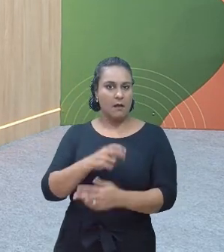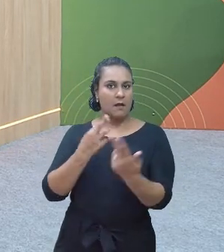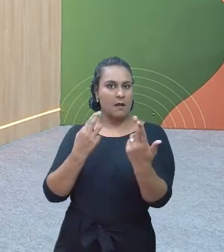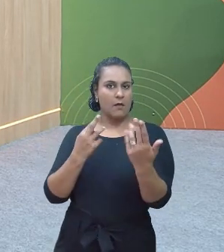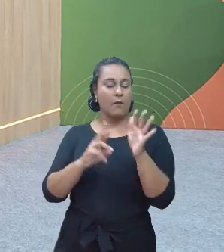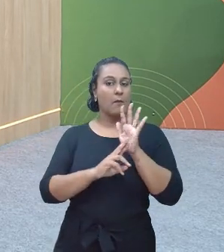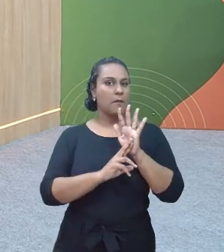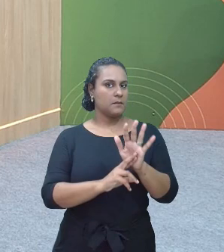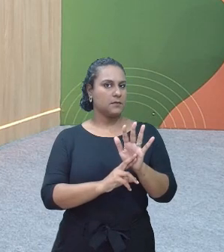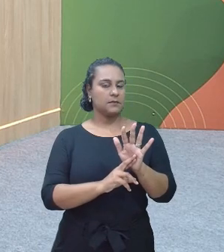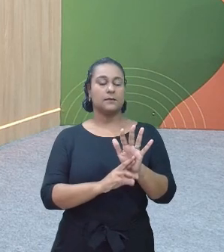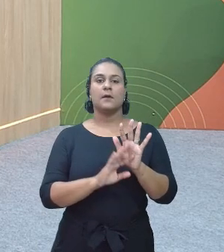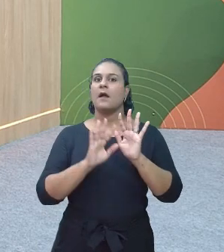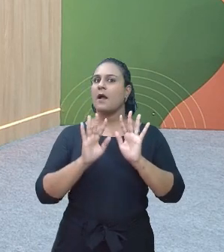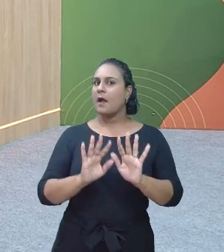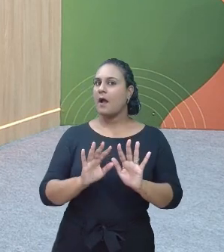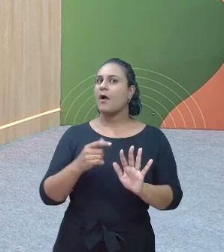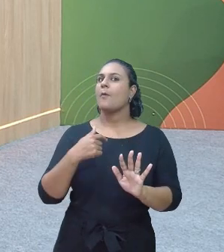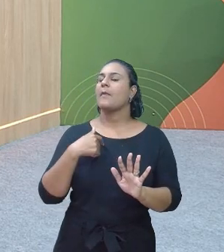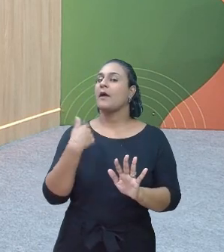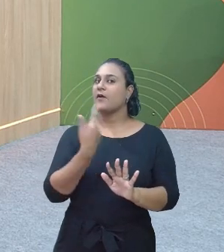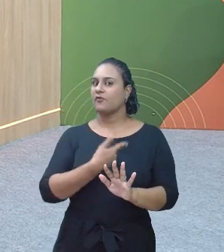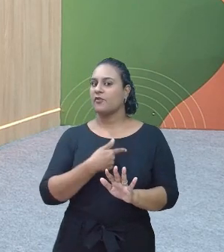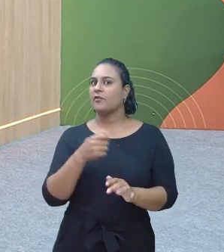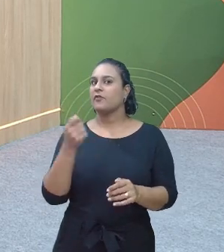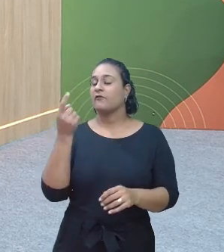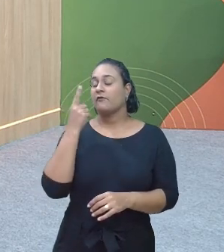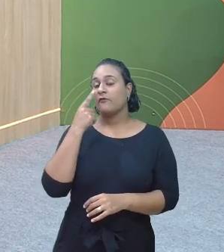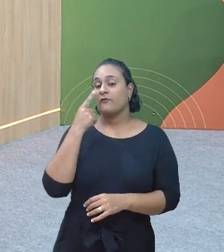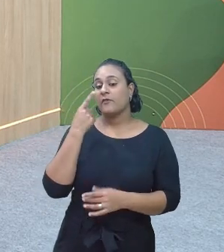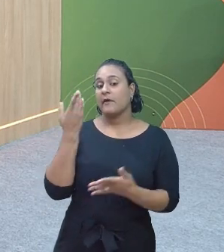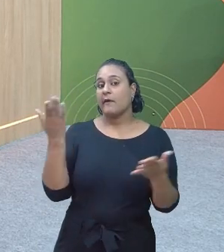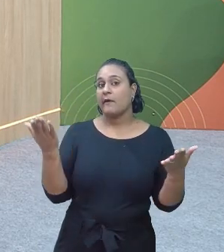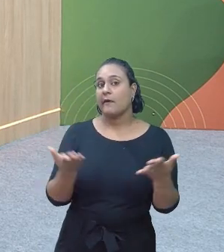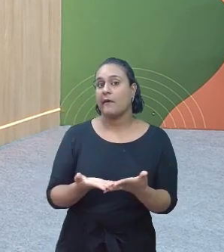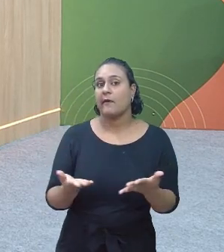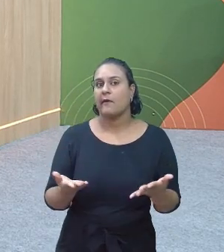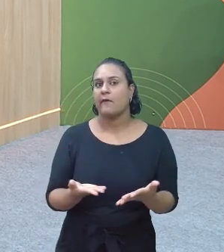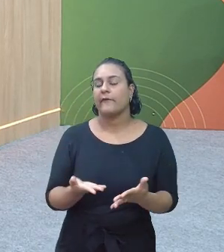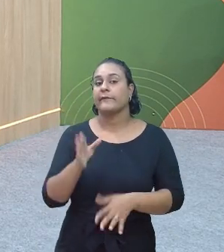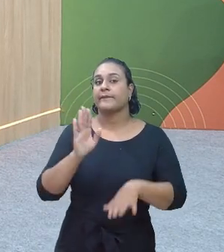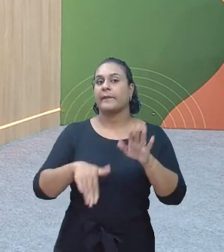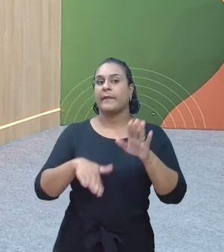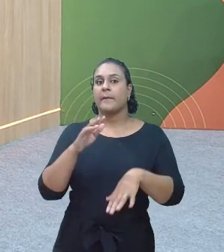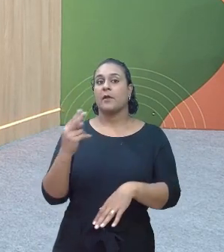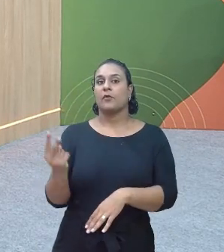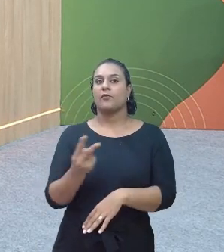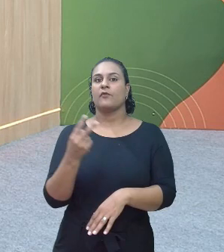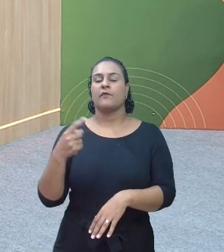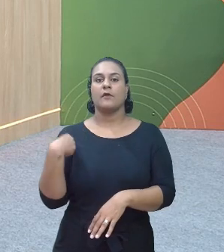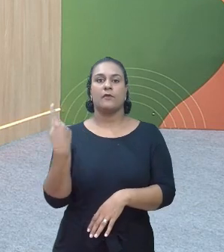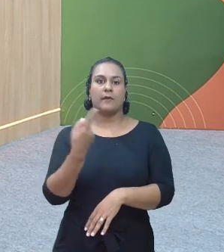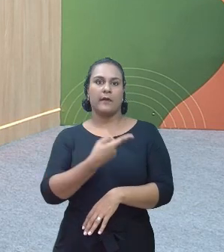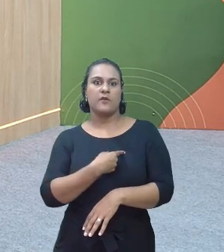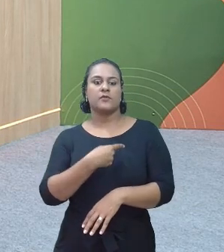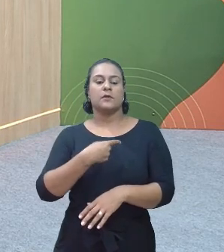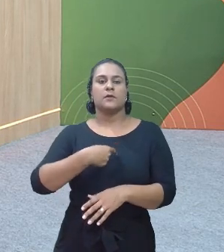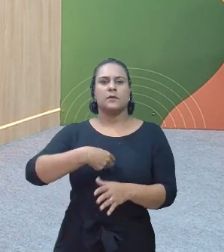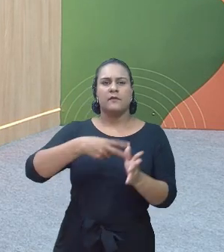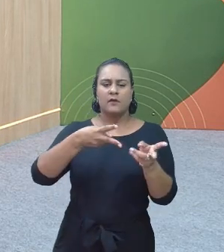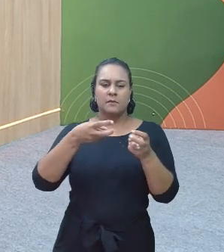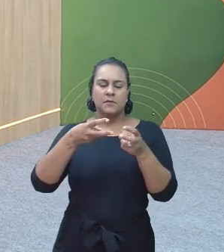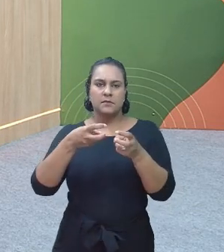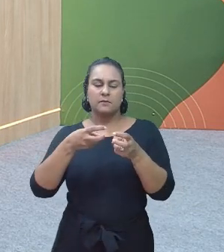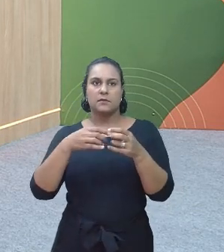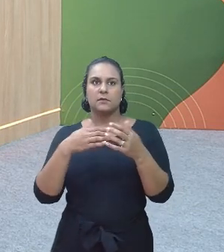uma olhadinha que essa orientação, ela só vai depender do valor que eu quero trabalhar. De repente,